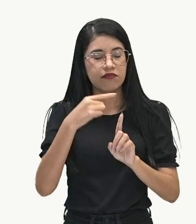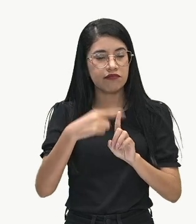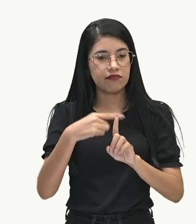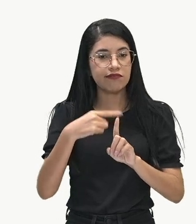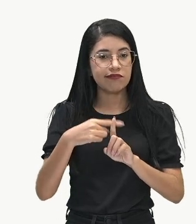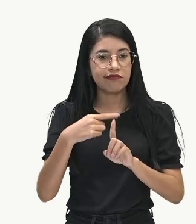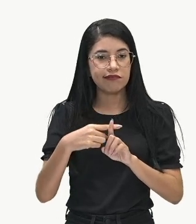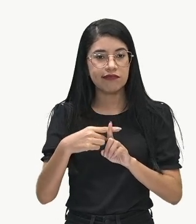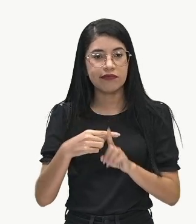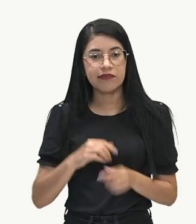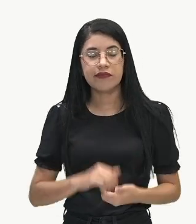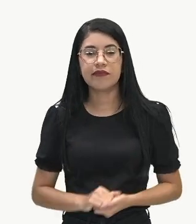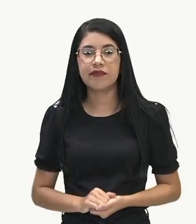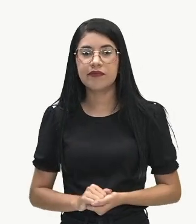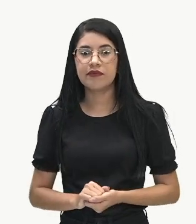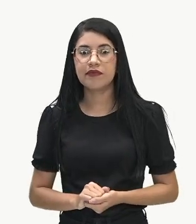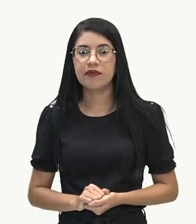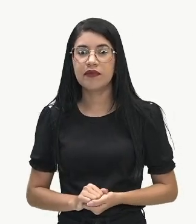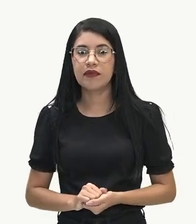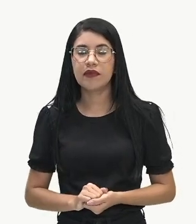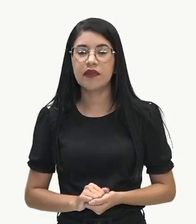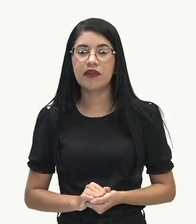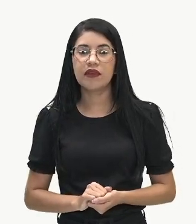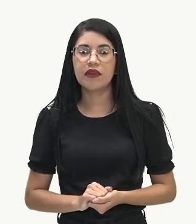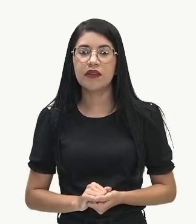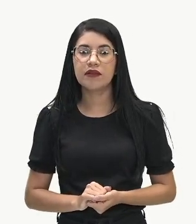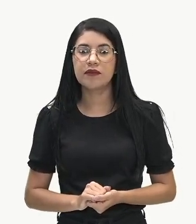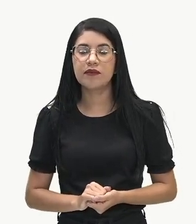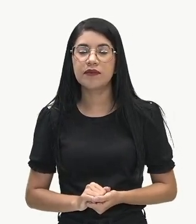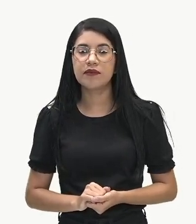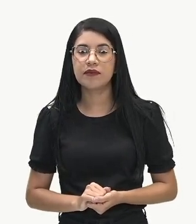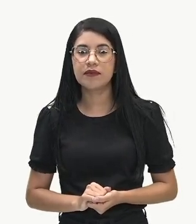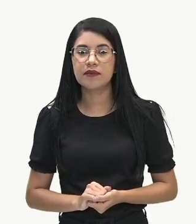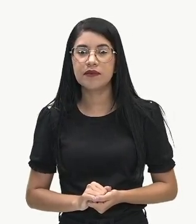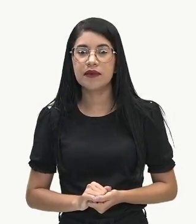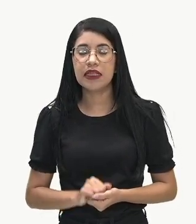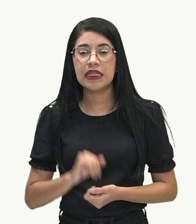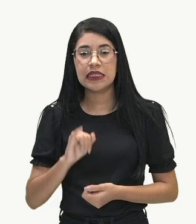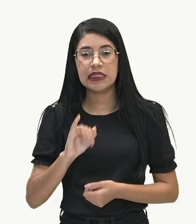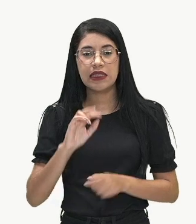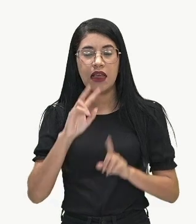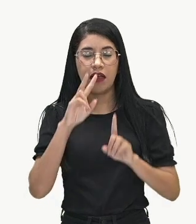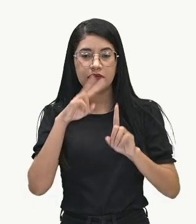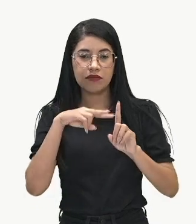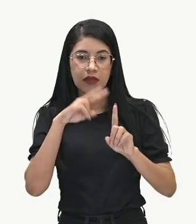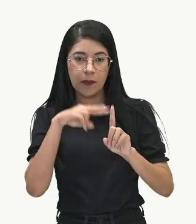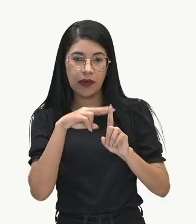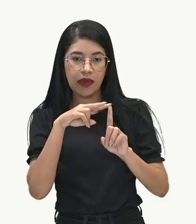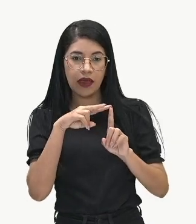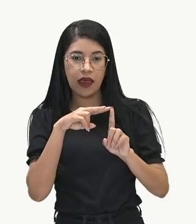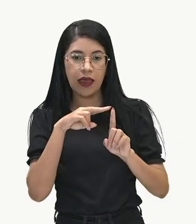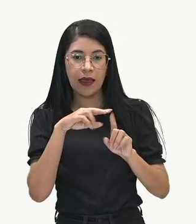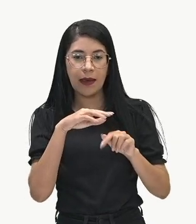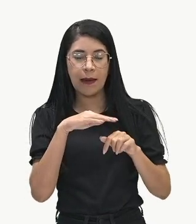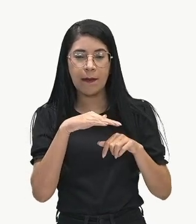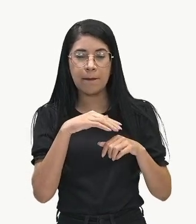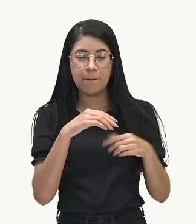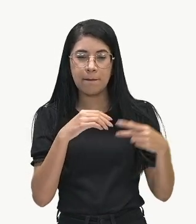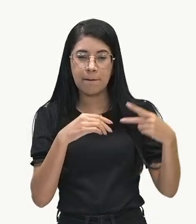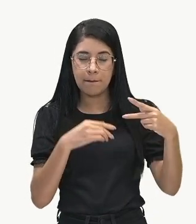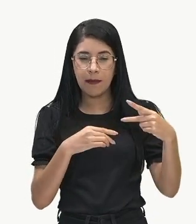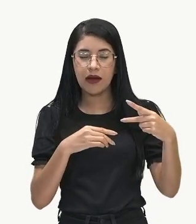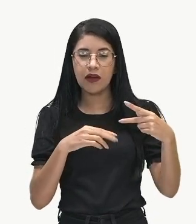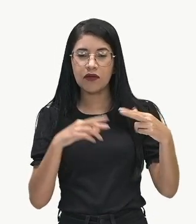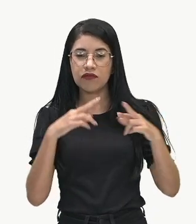tá? Então, se a entalpia do produto ela é maior do que o reagente,